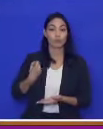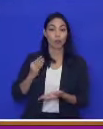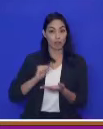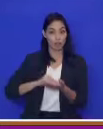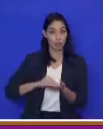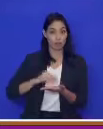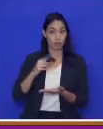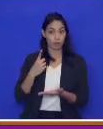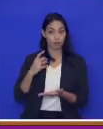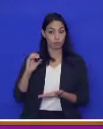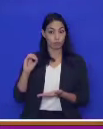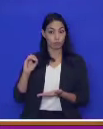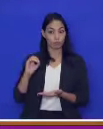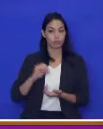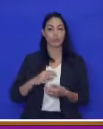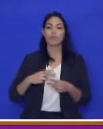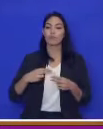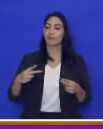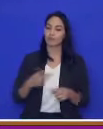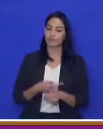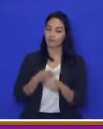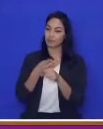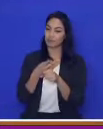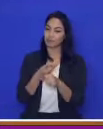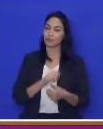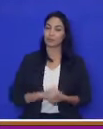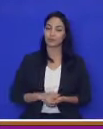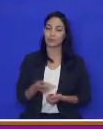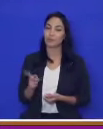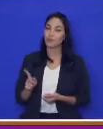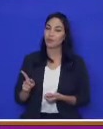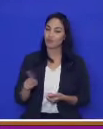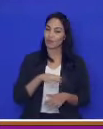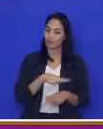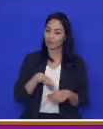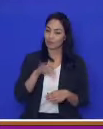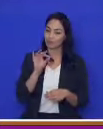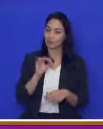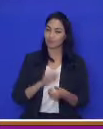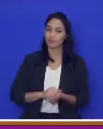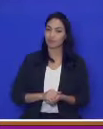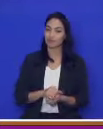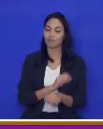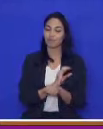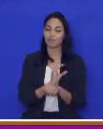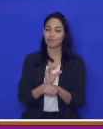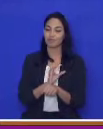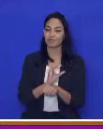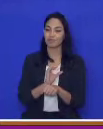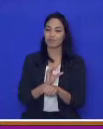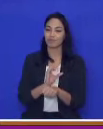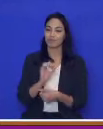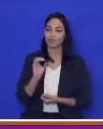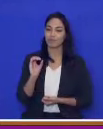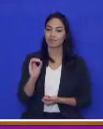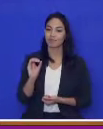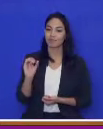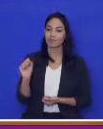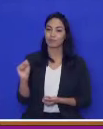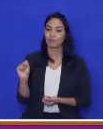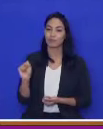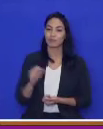faltam 10. Você ainda tem muitas chances. Vamos seguir sorteando. Bola cinza número 08.